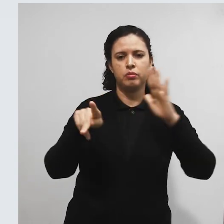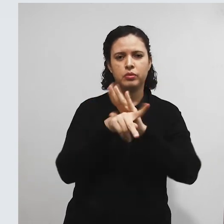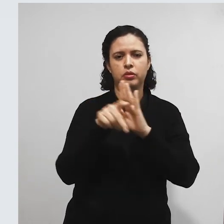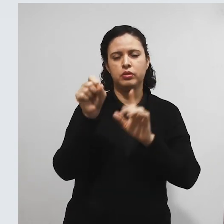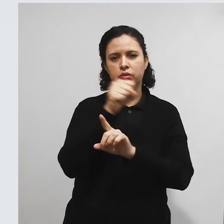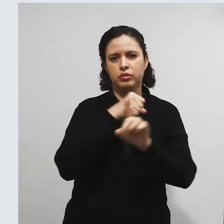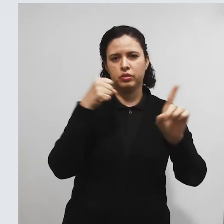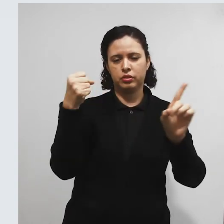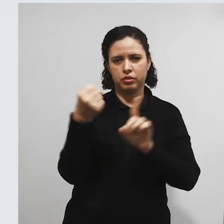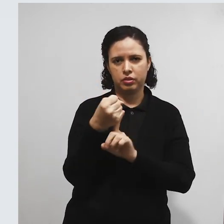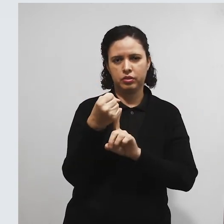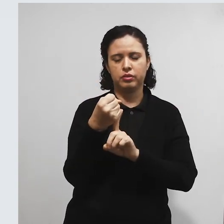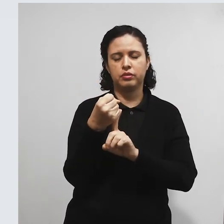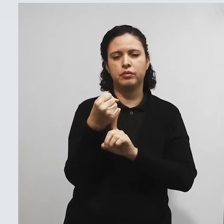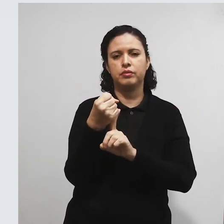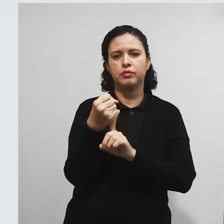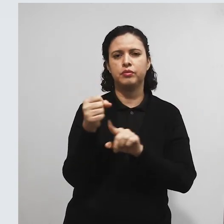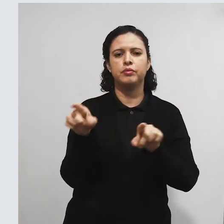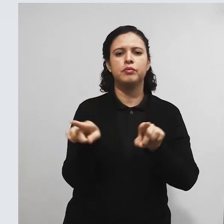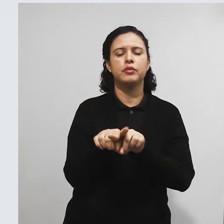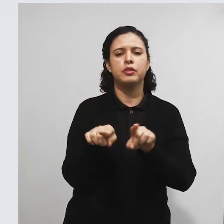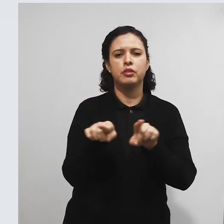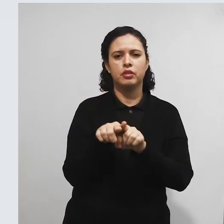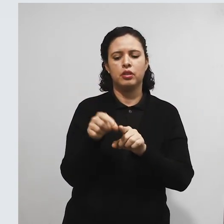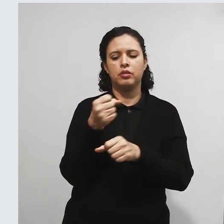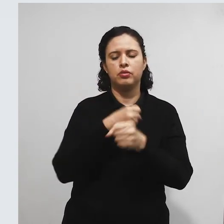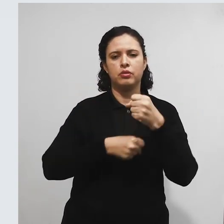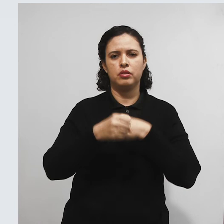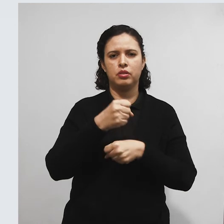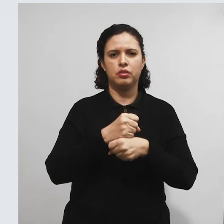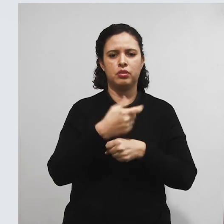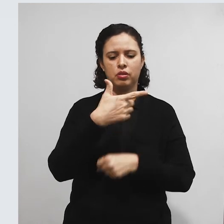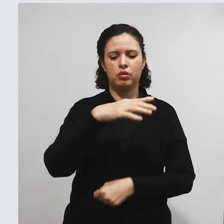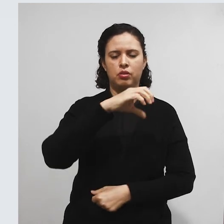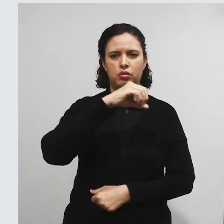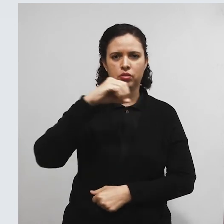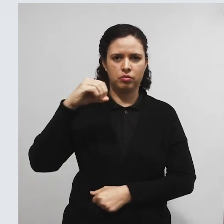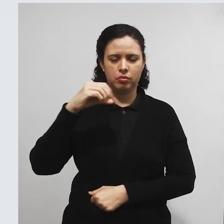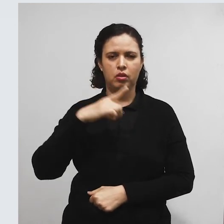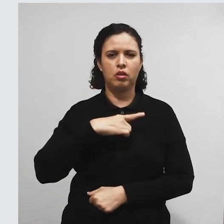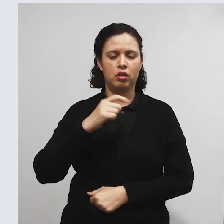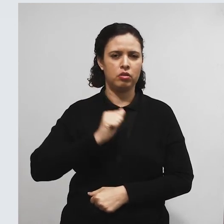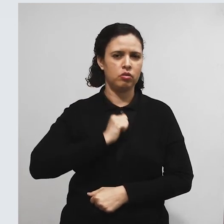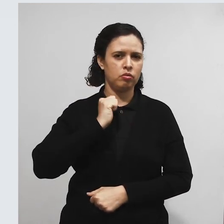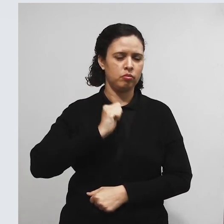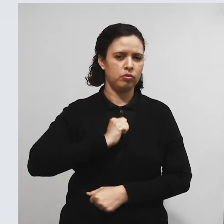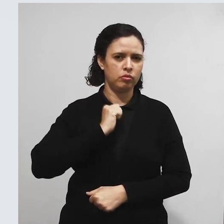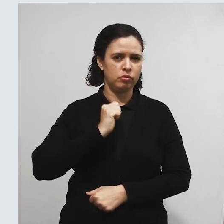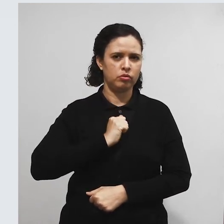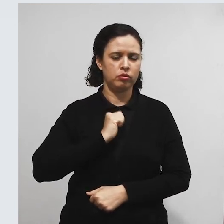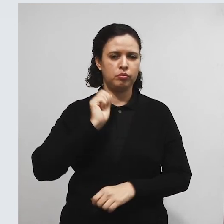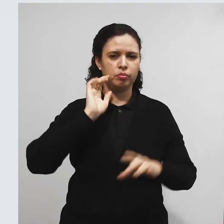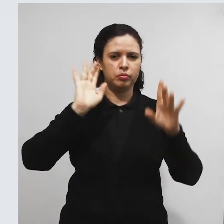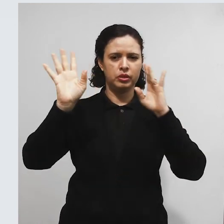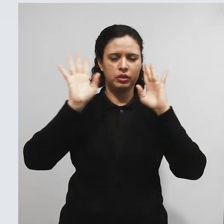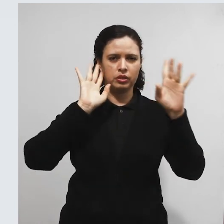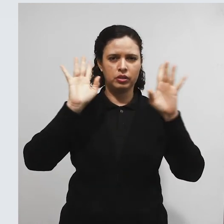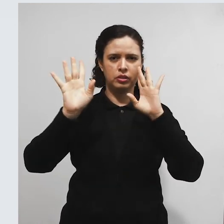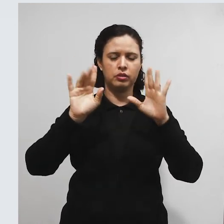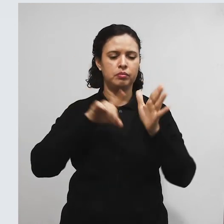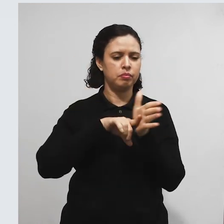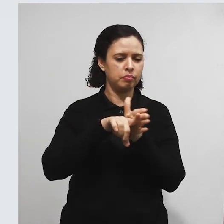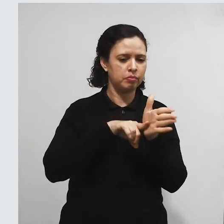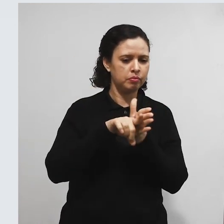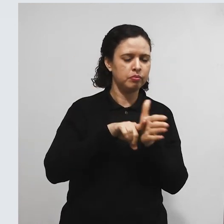sociedade urbana. E a partir dos anos 2000, a gente vai ter aí uma antropologia de pensadores, de